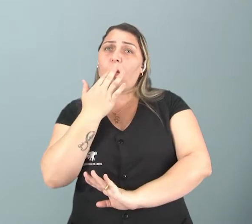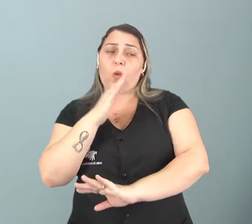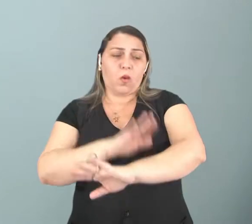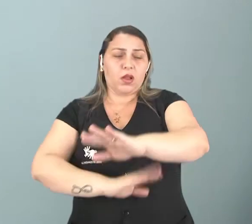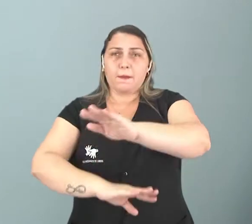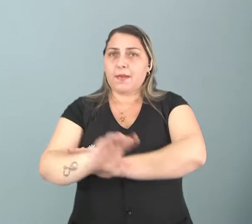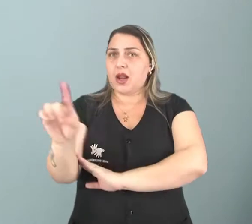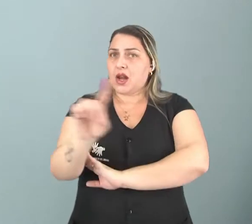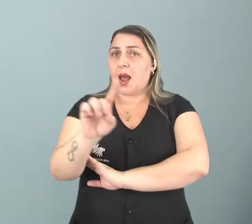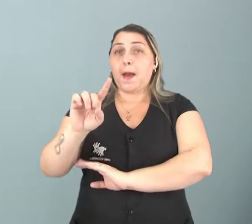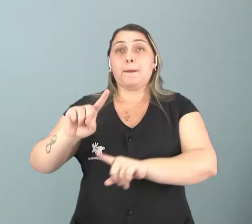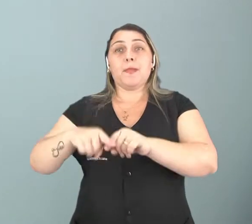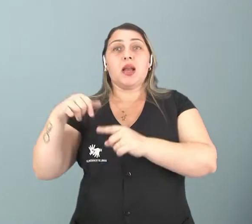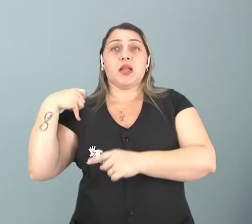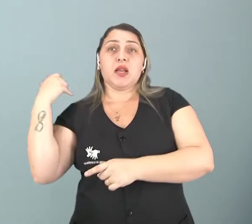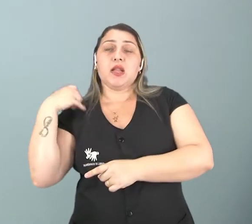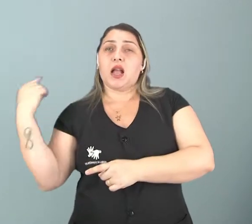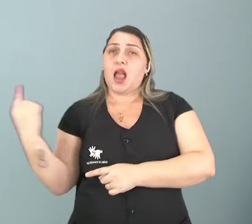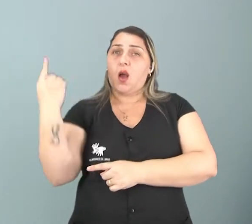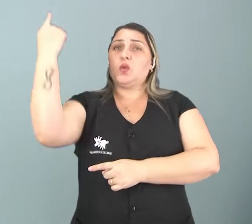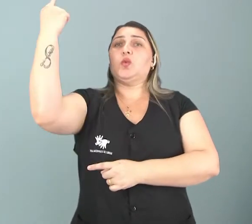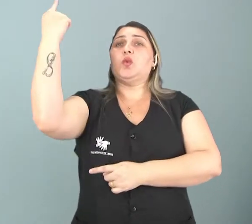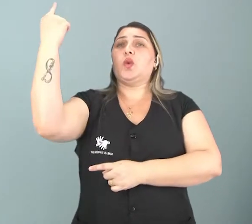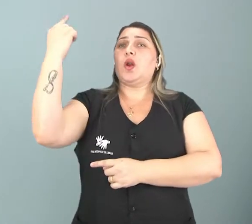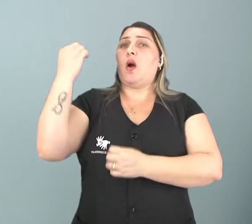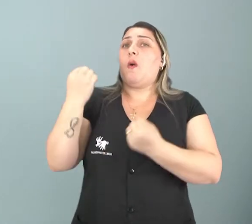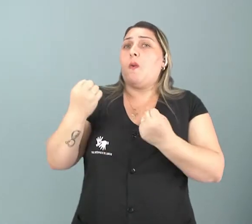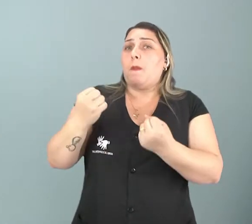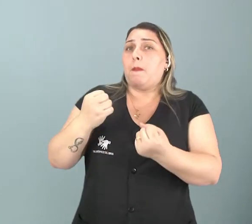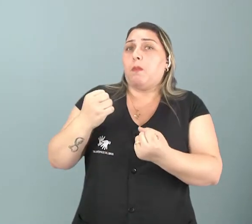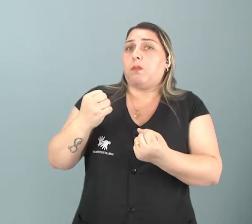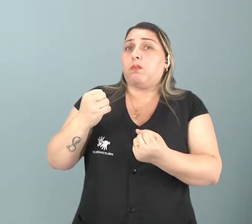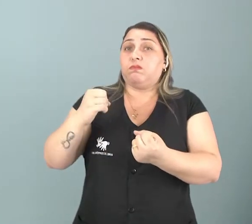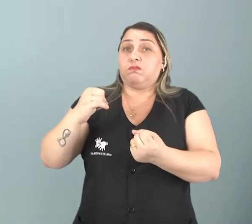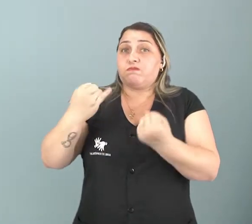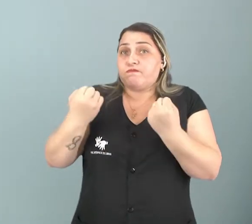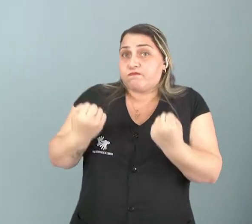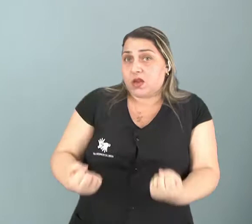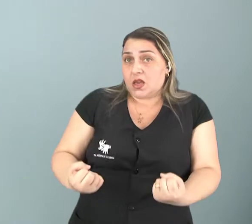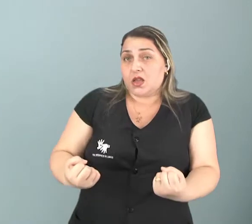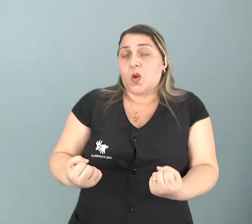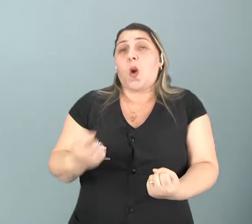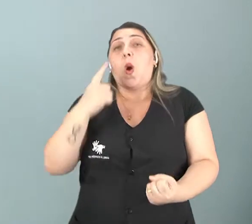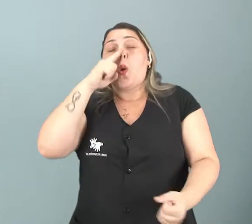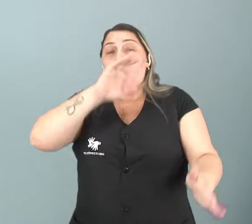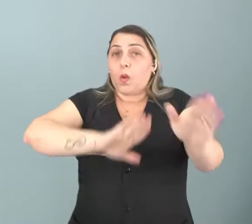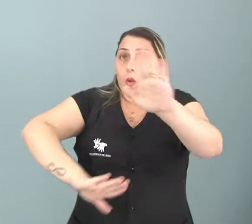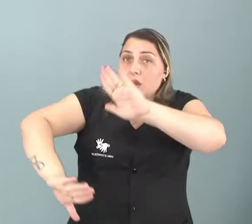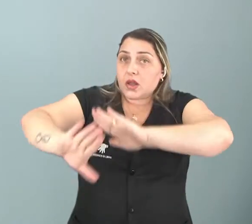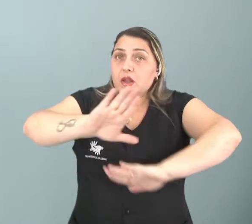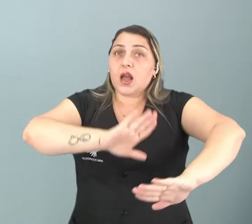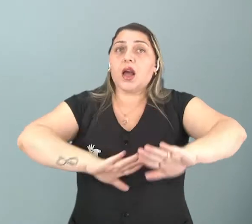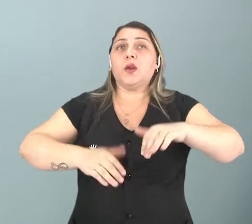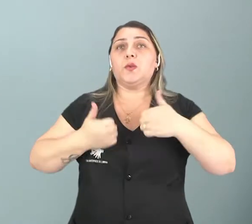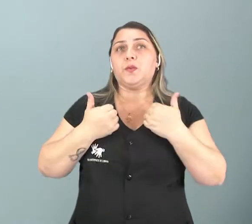pele, mas pela idade, pela altura, pelo peso, tá? Então, assim, a gente vai tomar um pouquinho de cuidado com